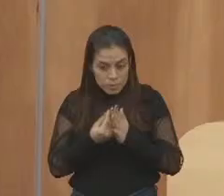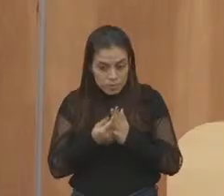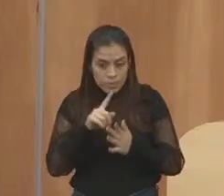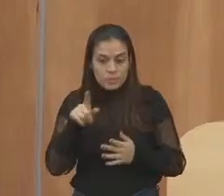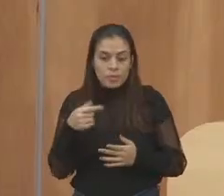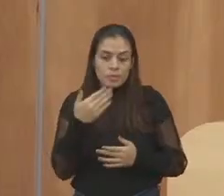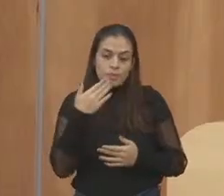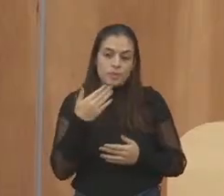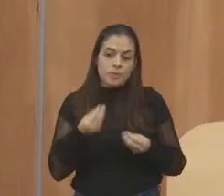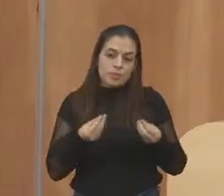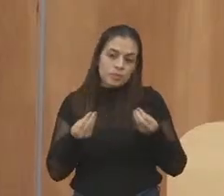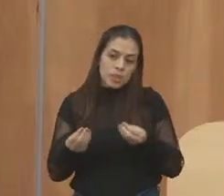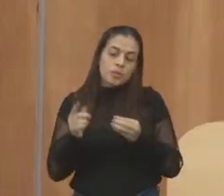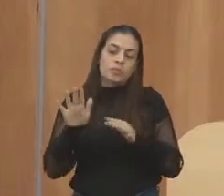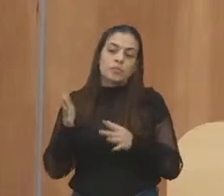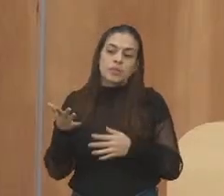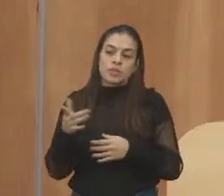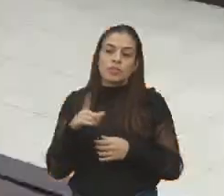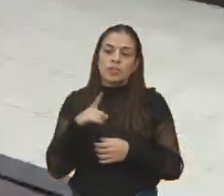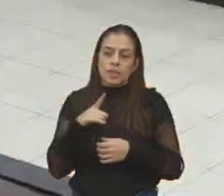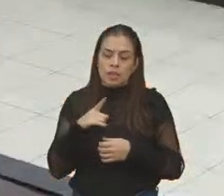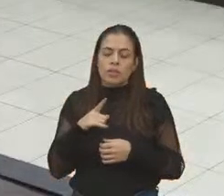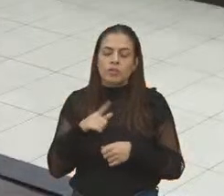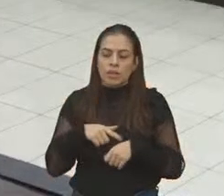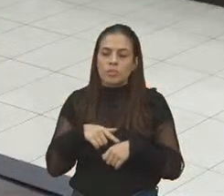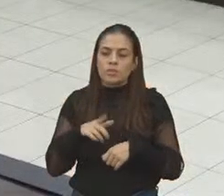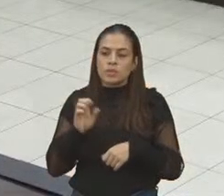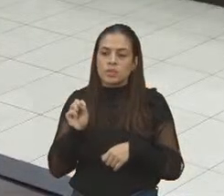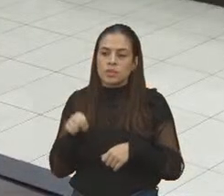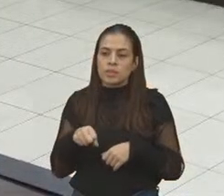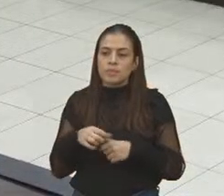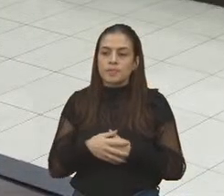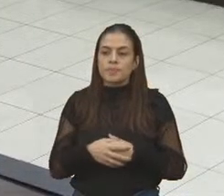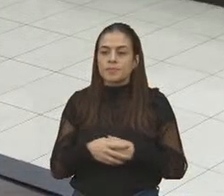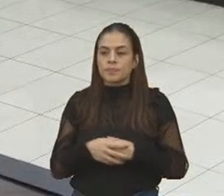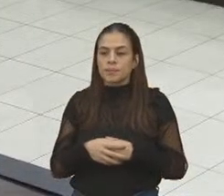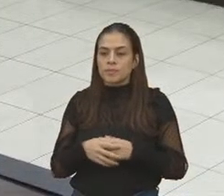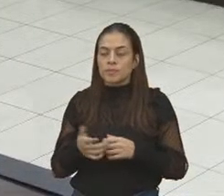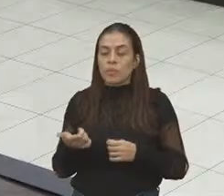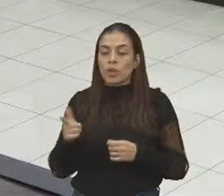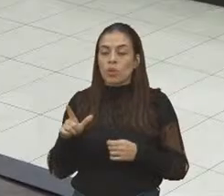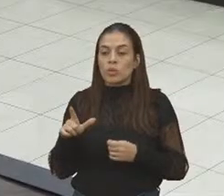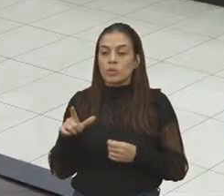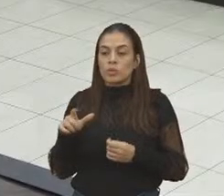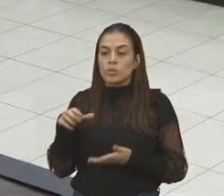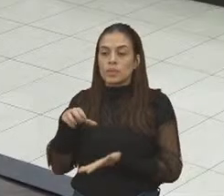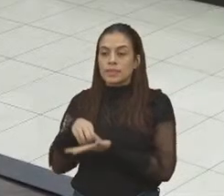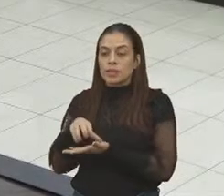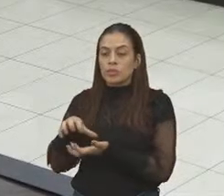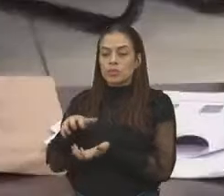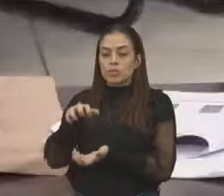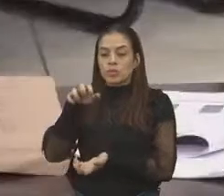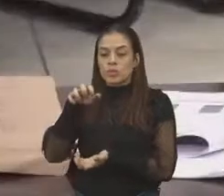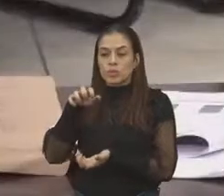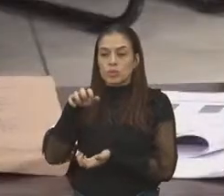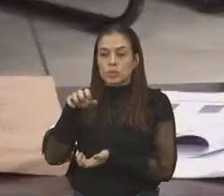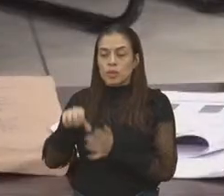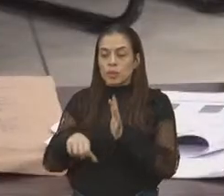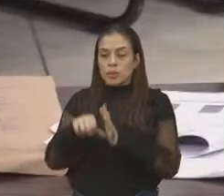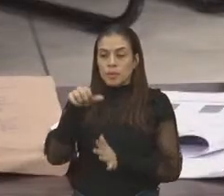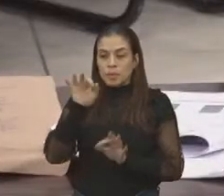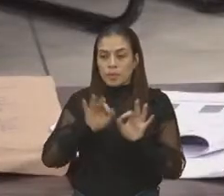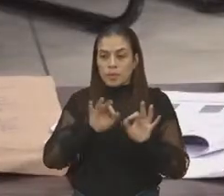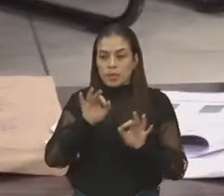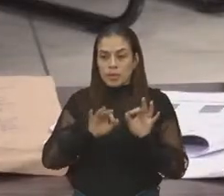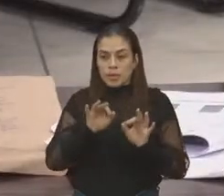te passo, mas temos previsão, sim. Outra coisa, Centro Dia ao Idoso. Primeiro programa do governo Isaías com